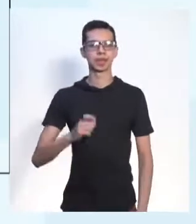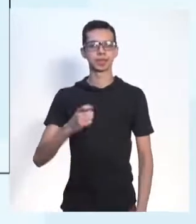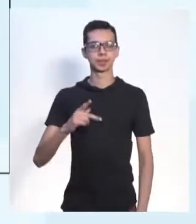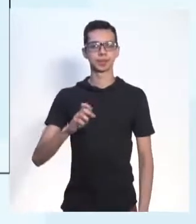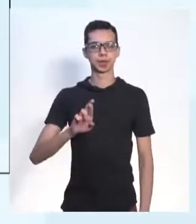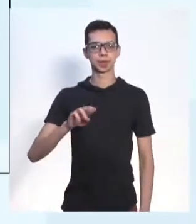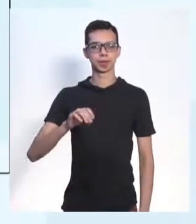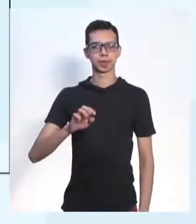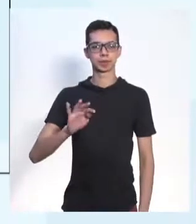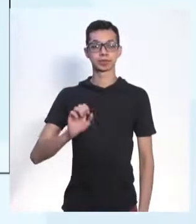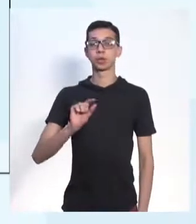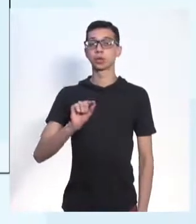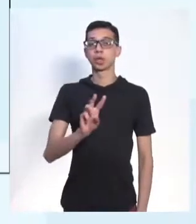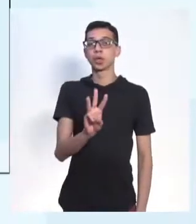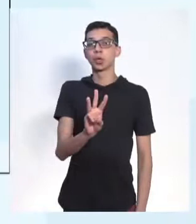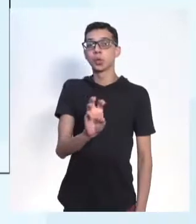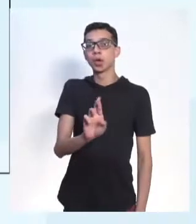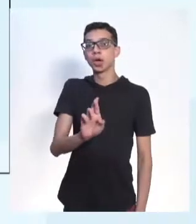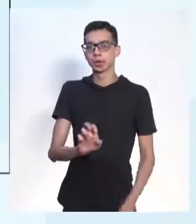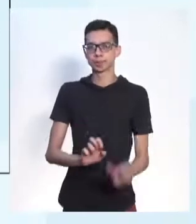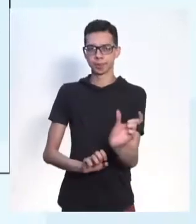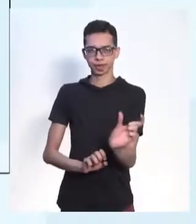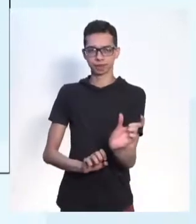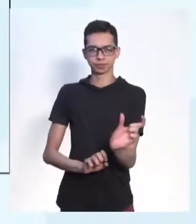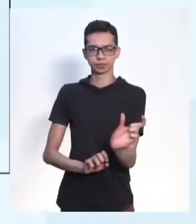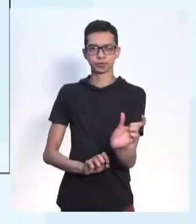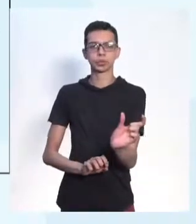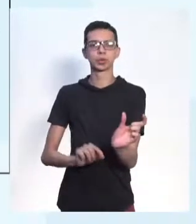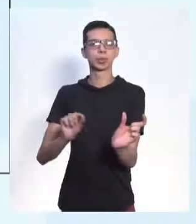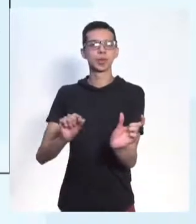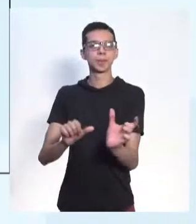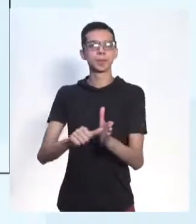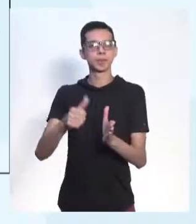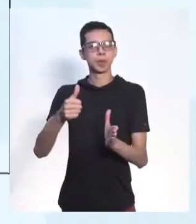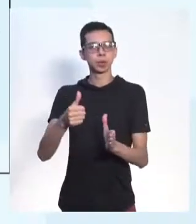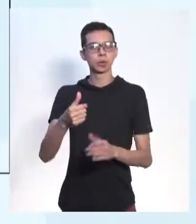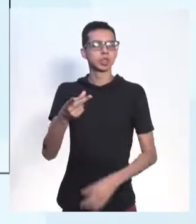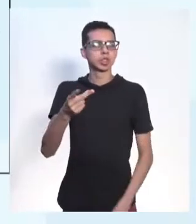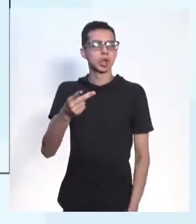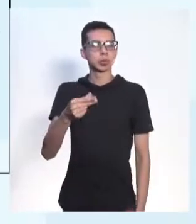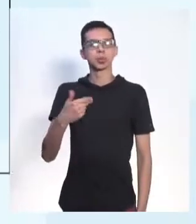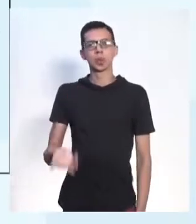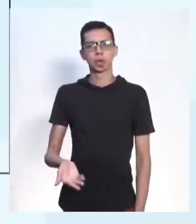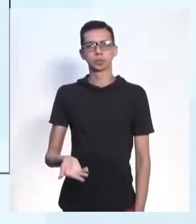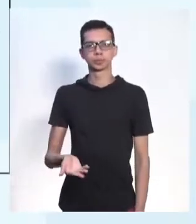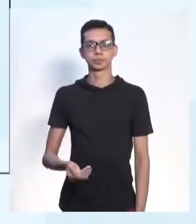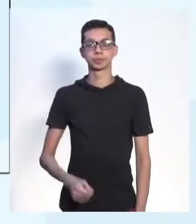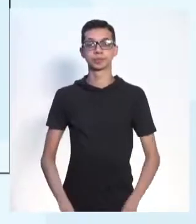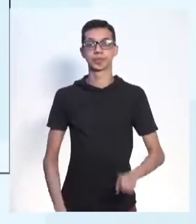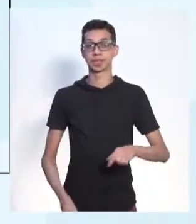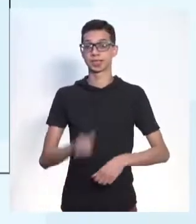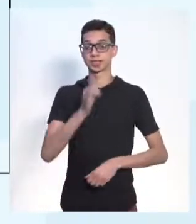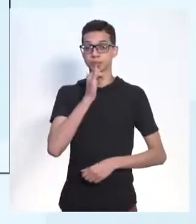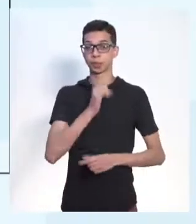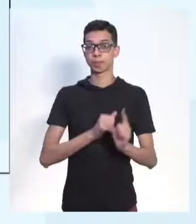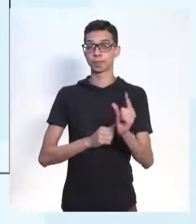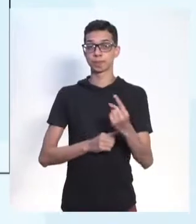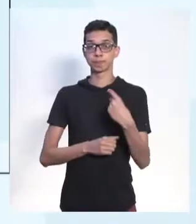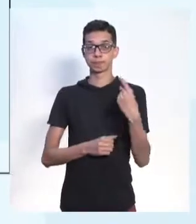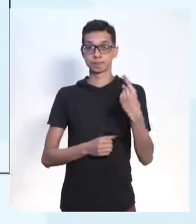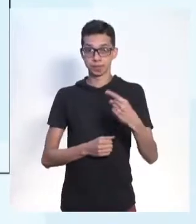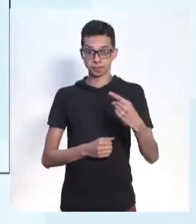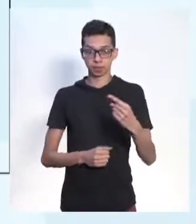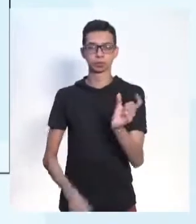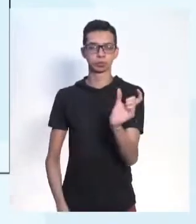were successful. Qual que é a diferença da primeira para a segunda? E você ia falar, Antônia? Singular, né? A primeira, a segunda está no